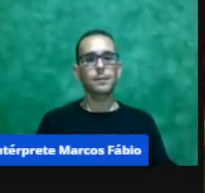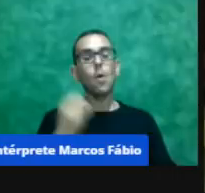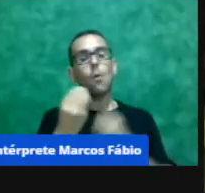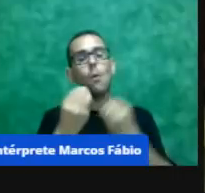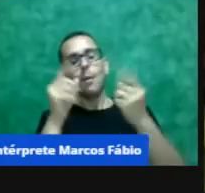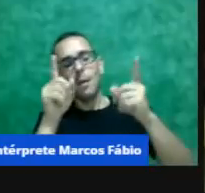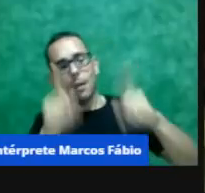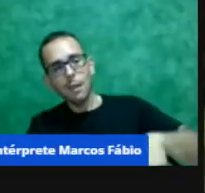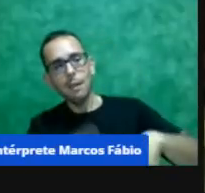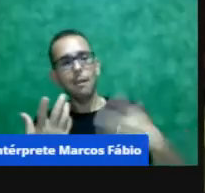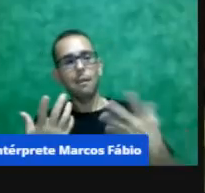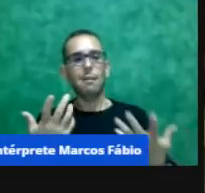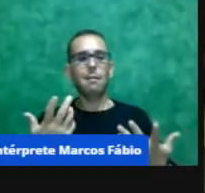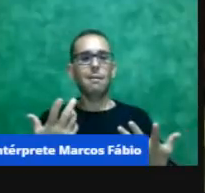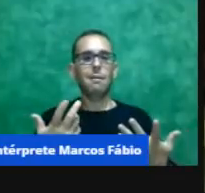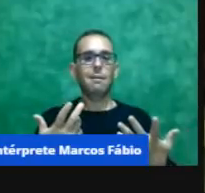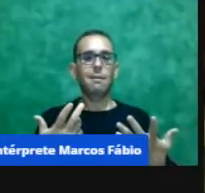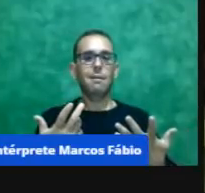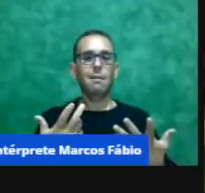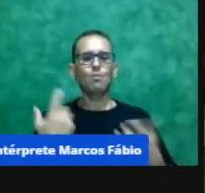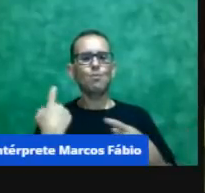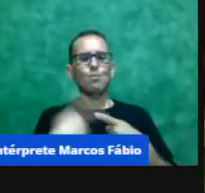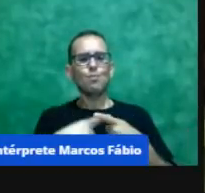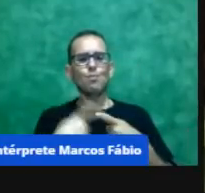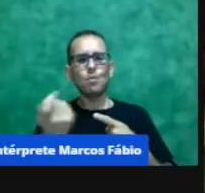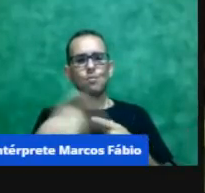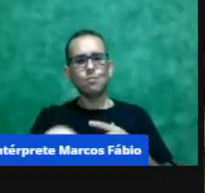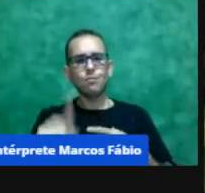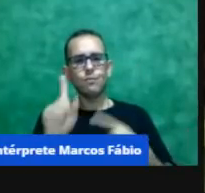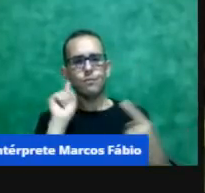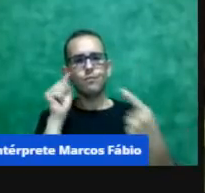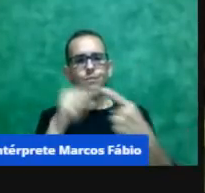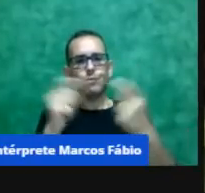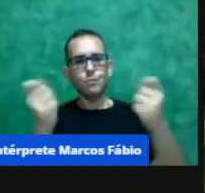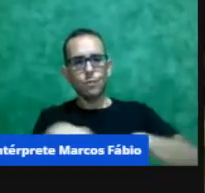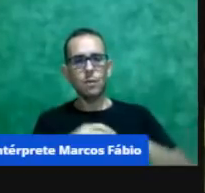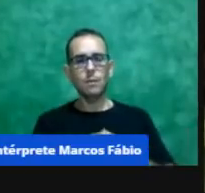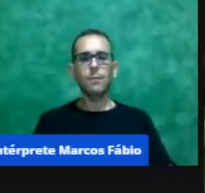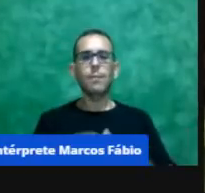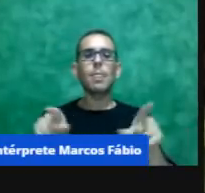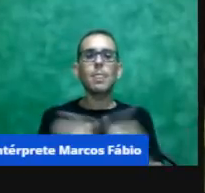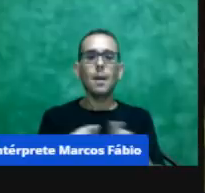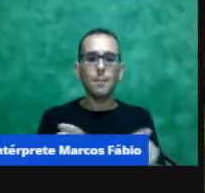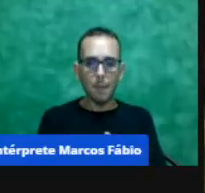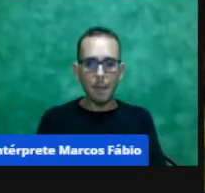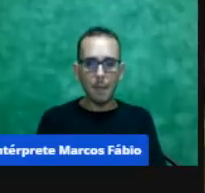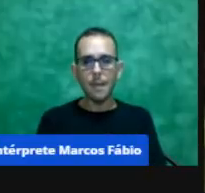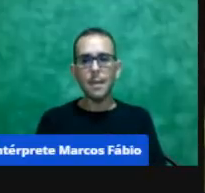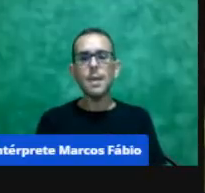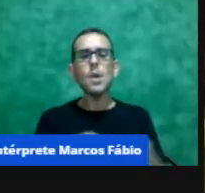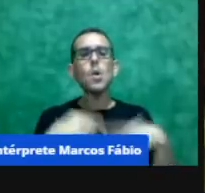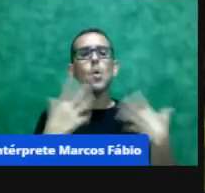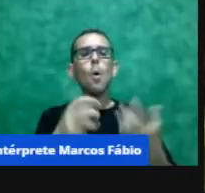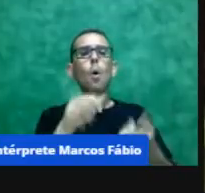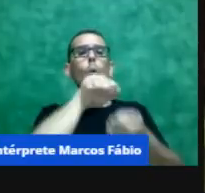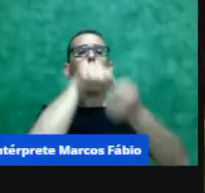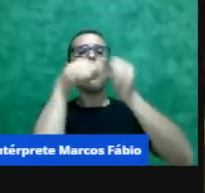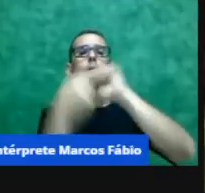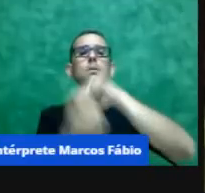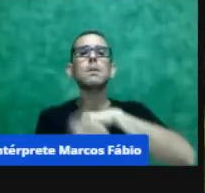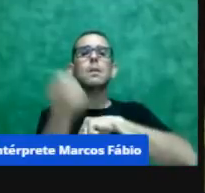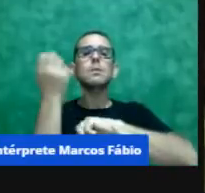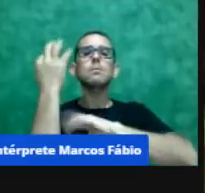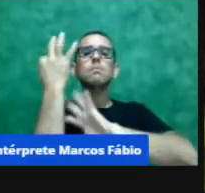é, o porquê dessa brincadeira, também qual o seu contexto histórico, assim de forma